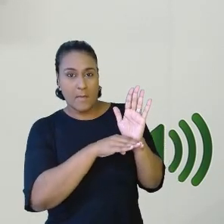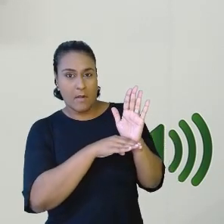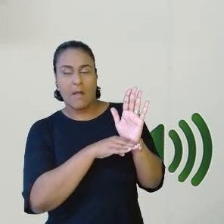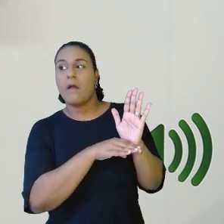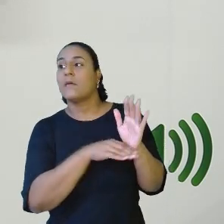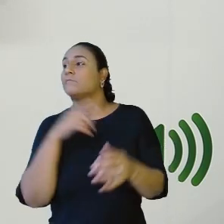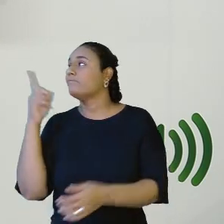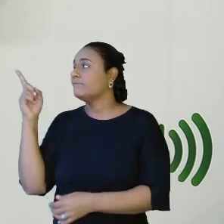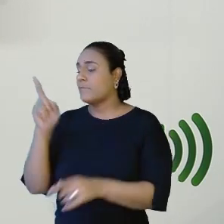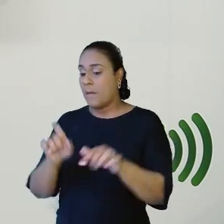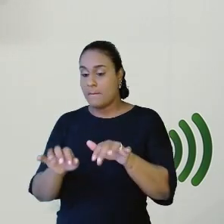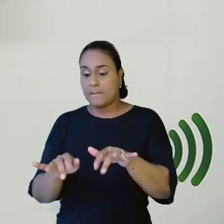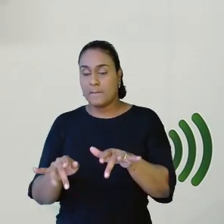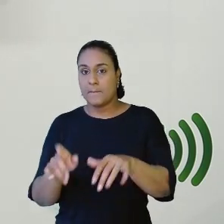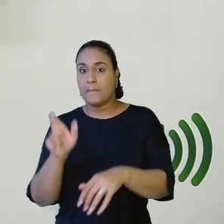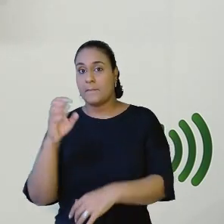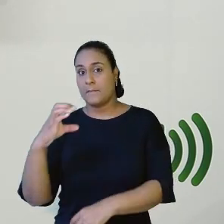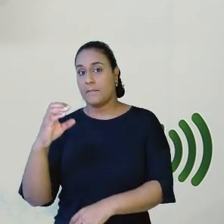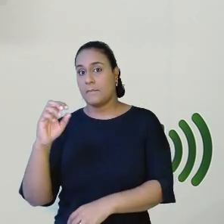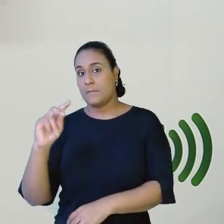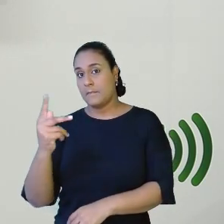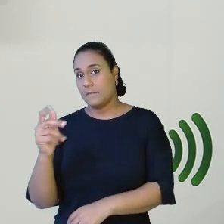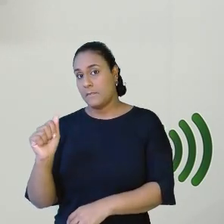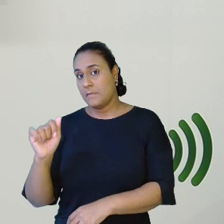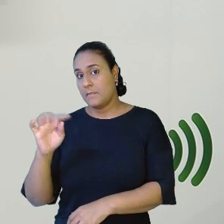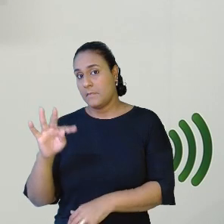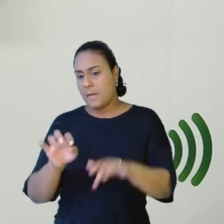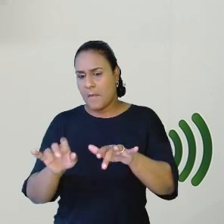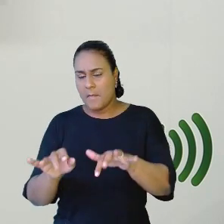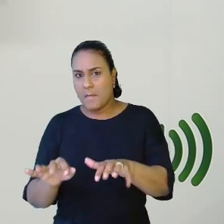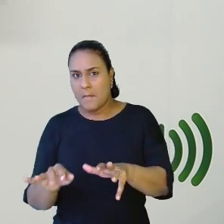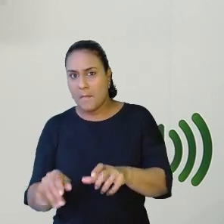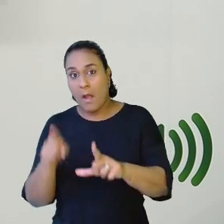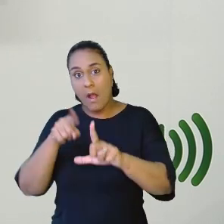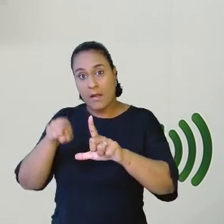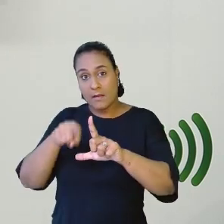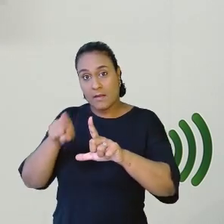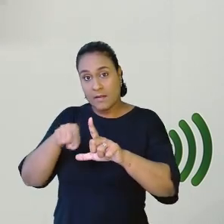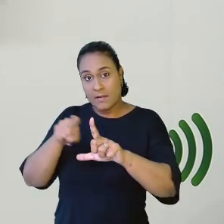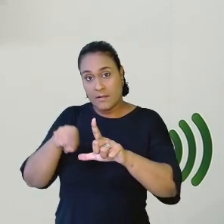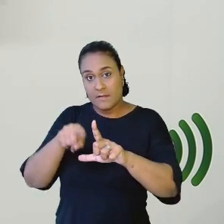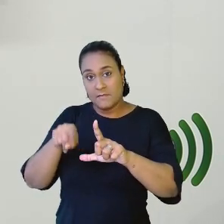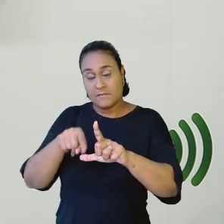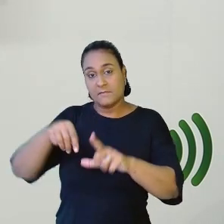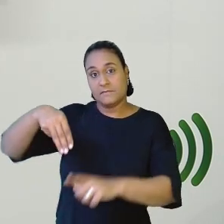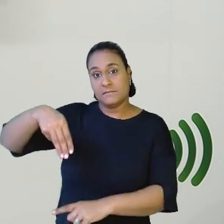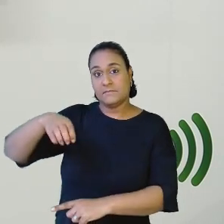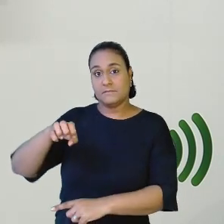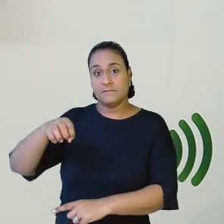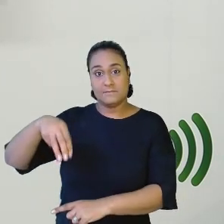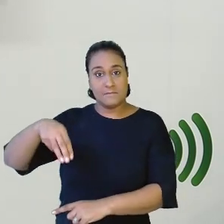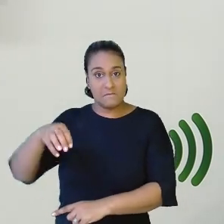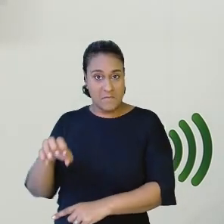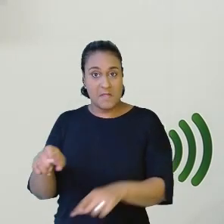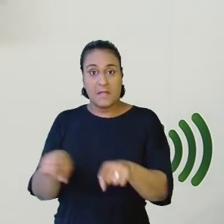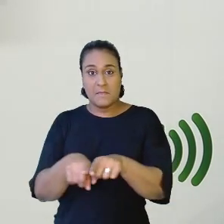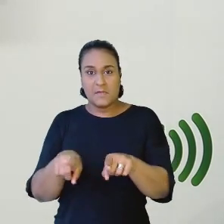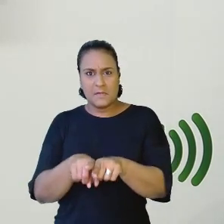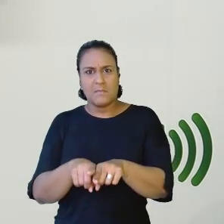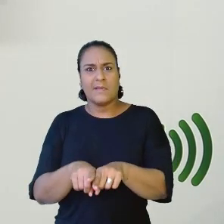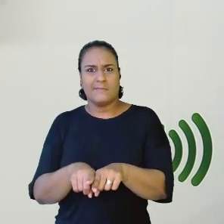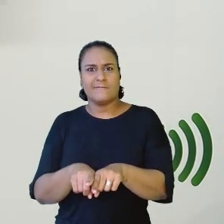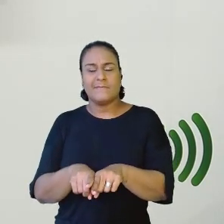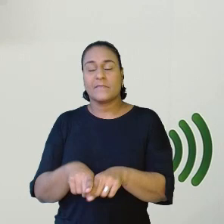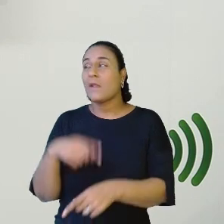o chat, o meme, GIF e e-mail. Esses são alguns outros